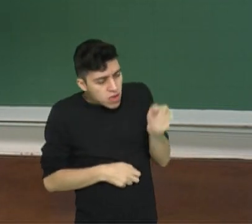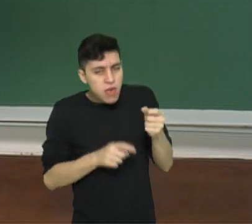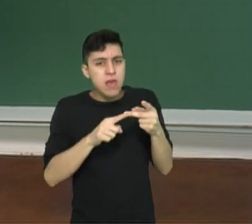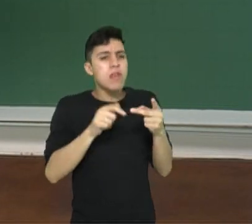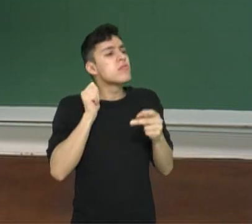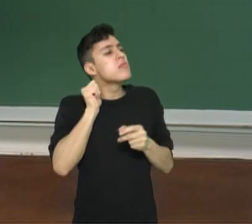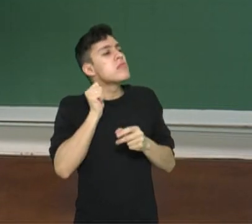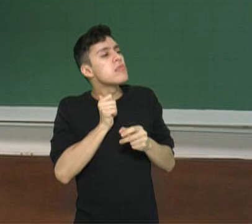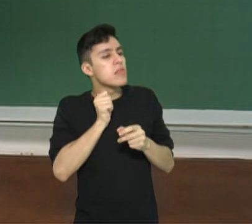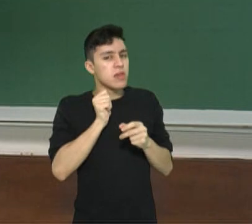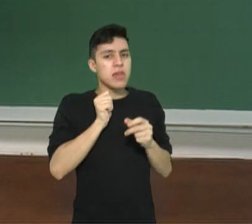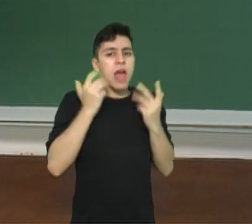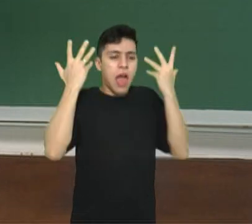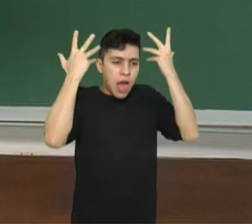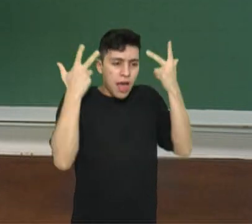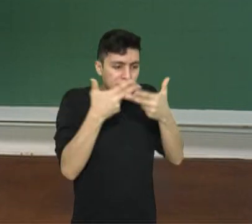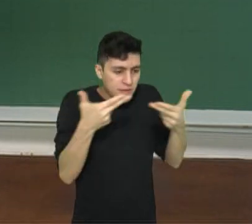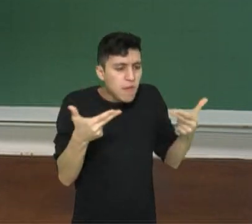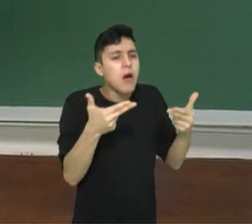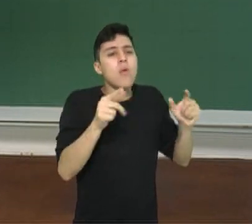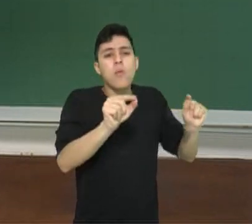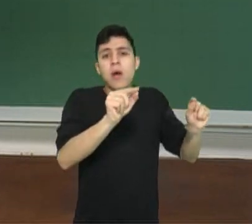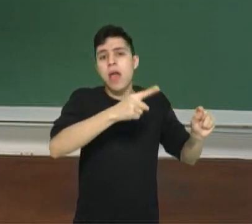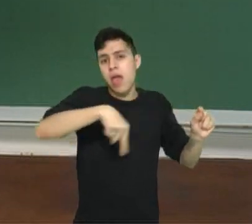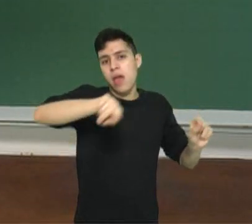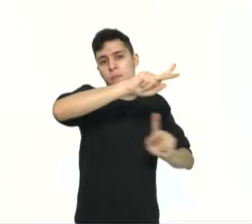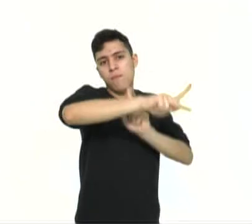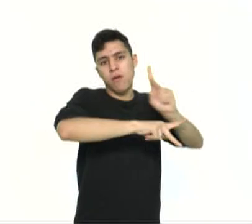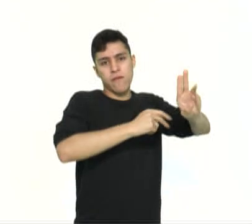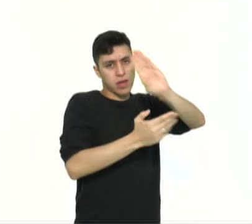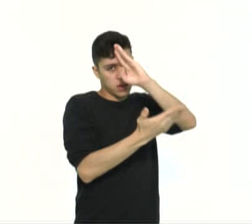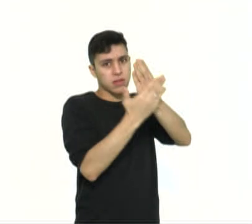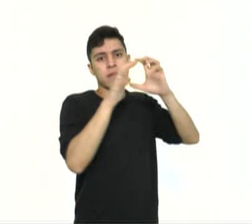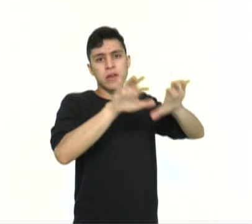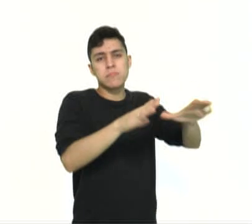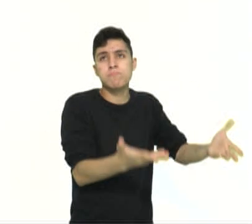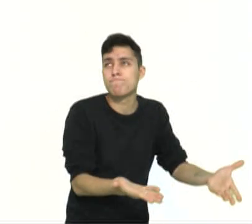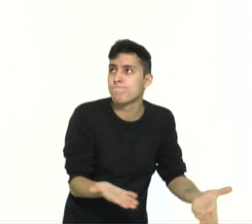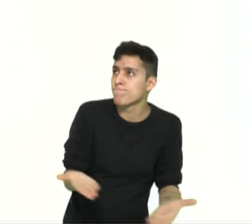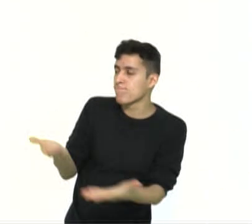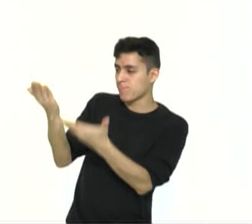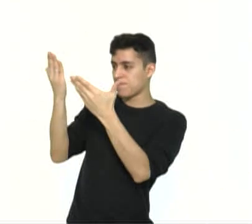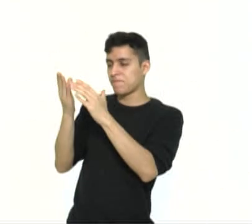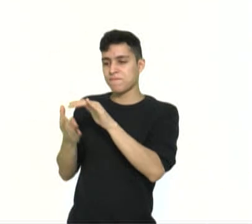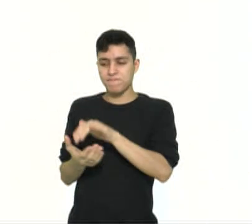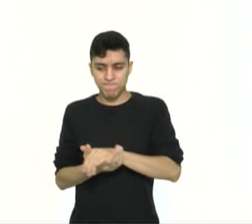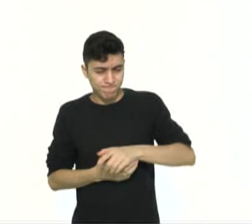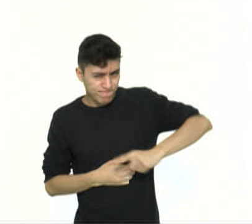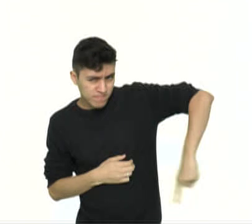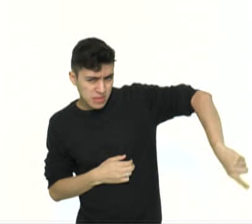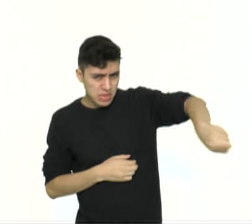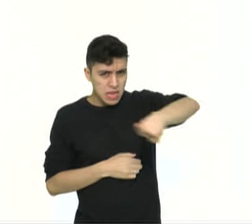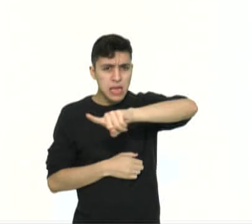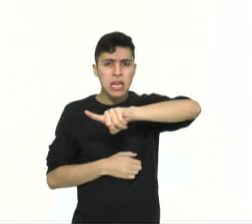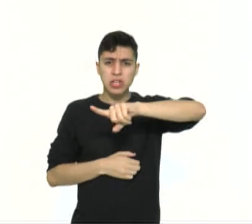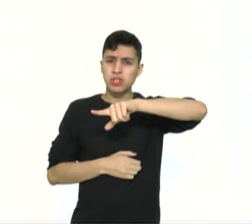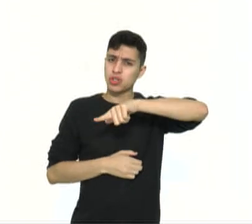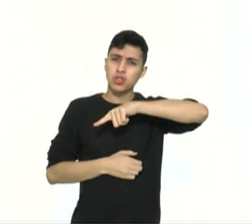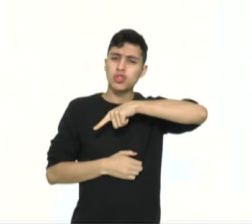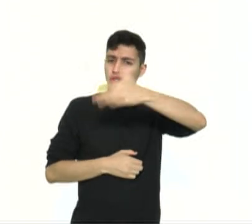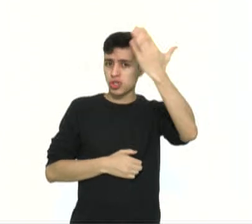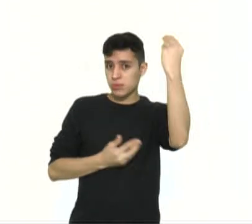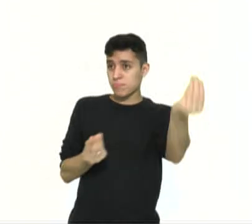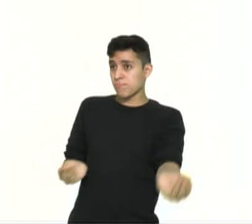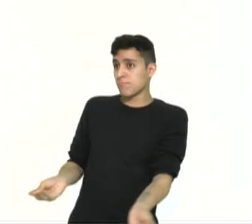prática comum nas crenças desses povos. E eles então ofereciam, né, os sacrifícios humanos